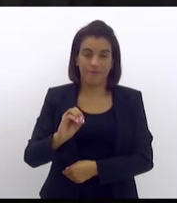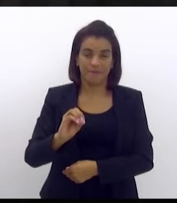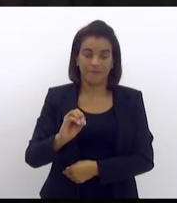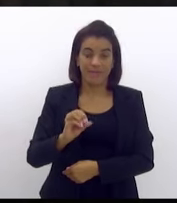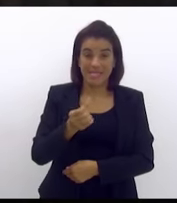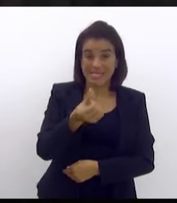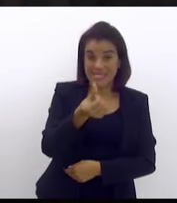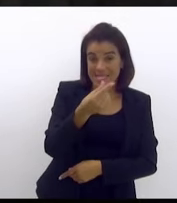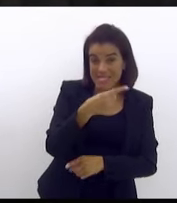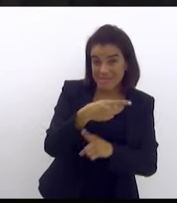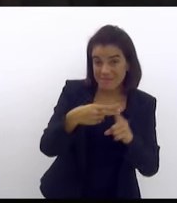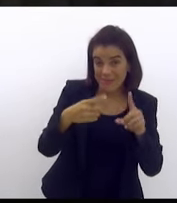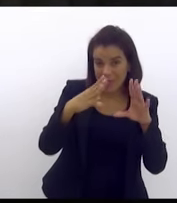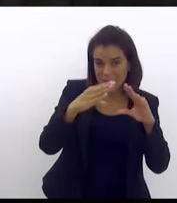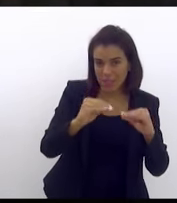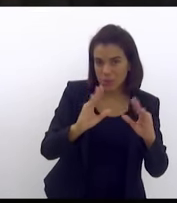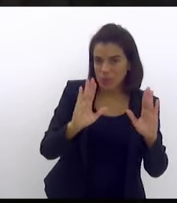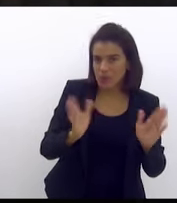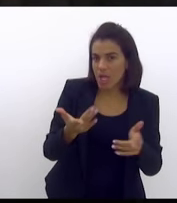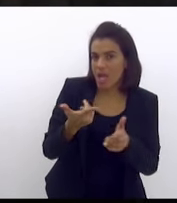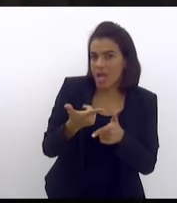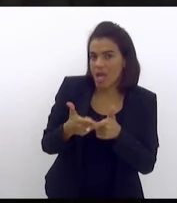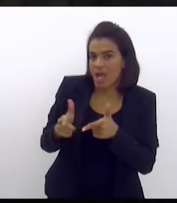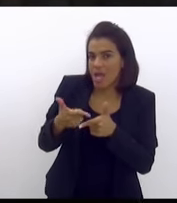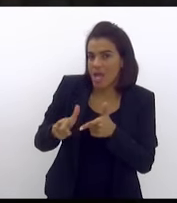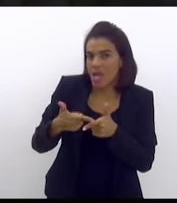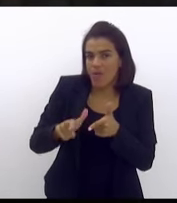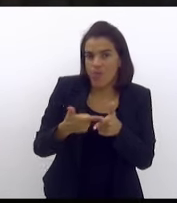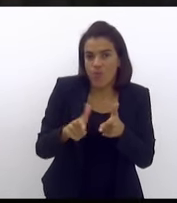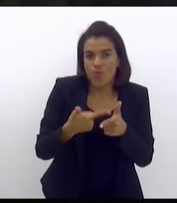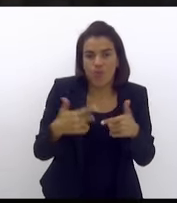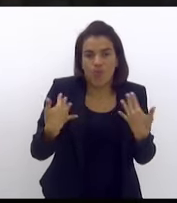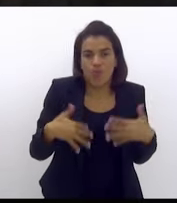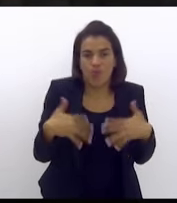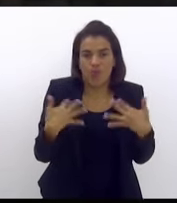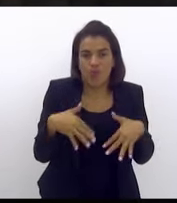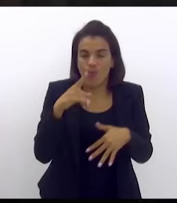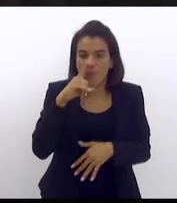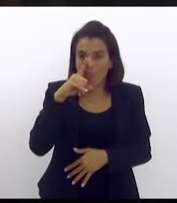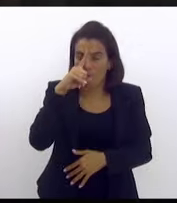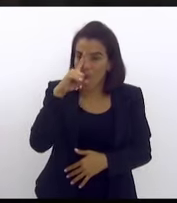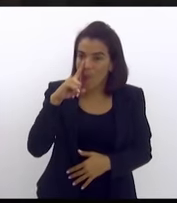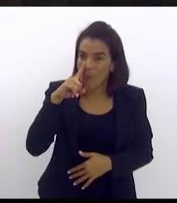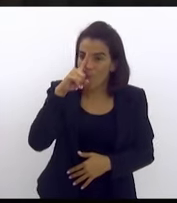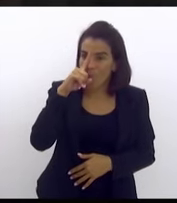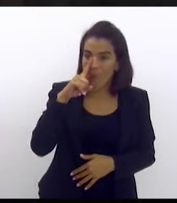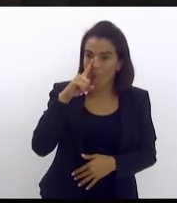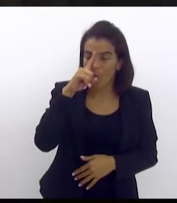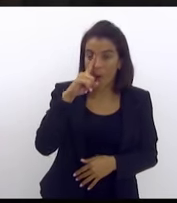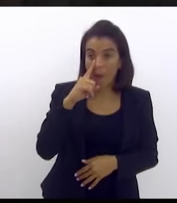é problemático, e bastante, e o senhor sabe disso.